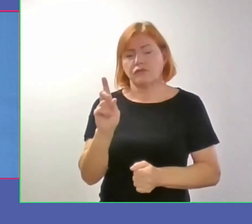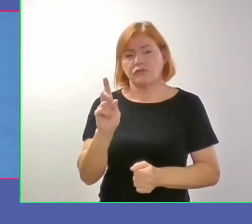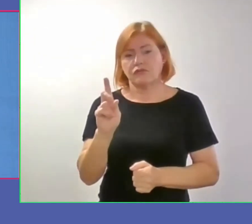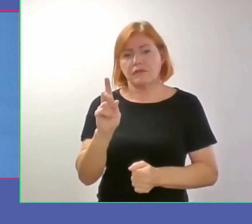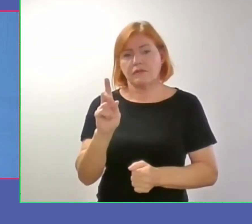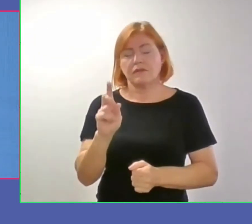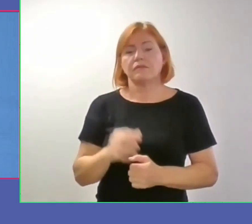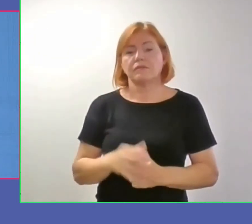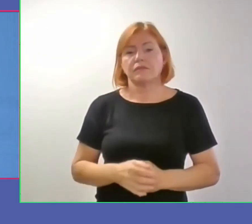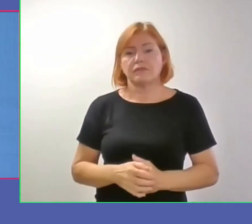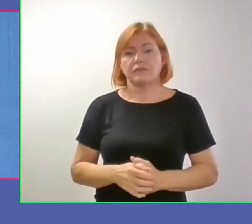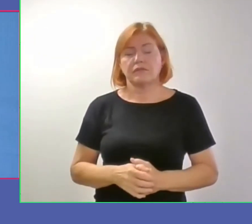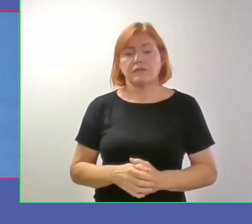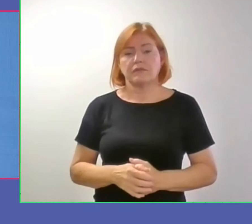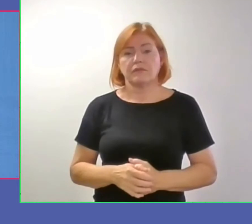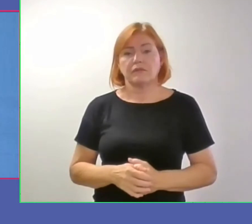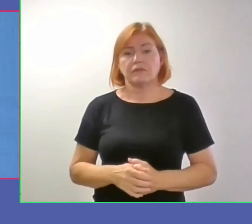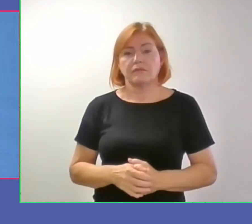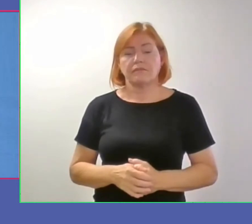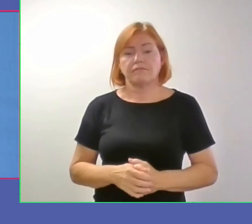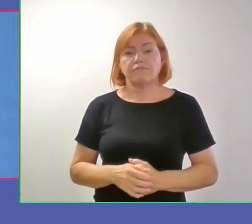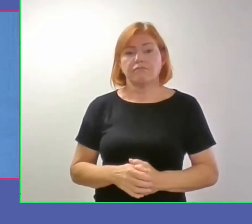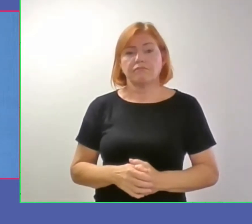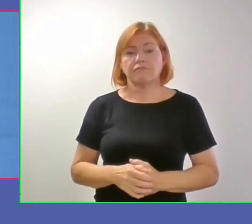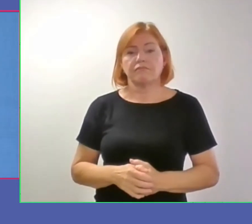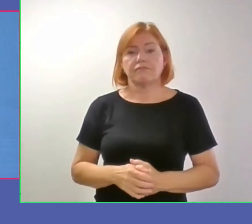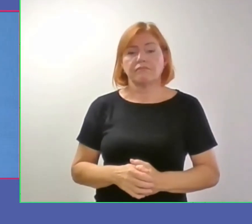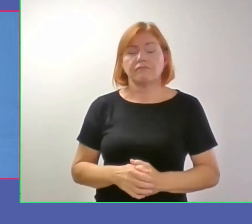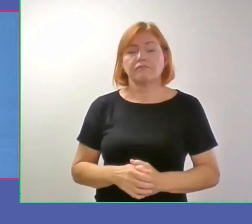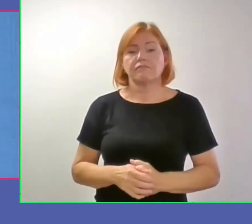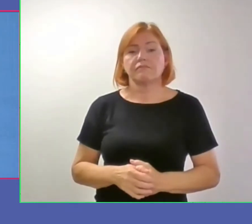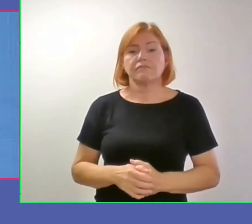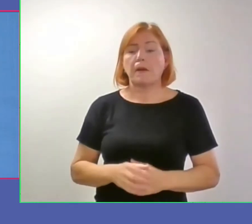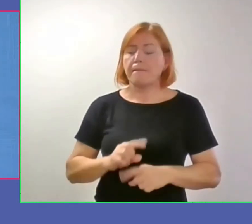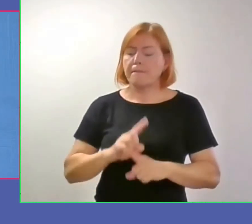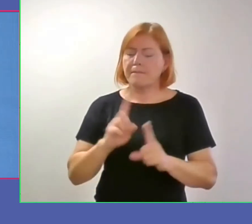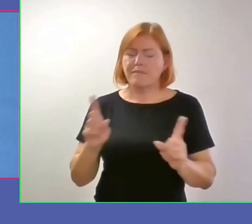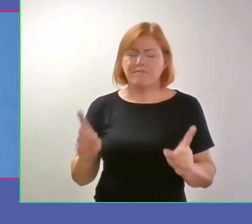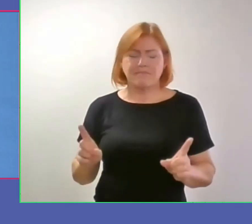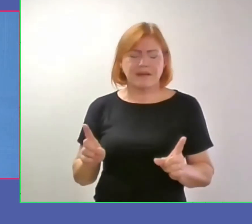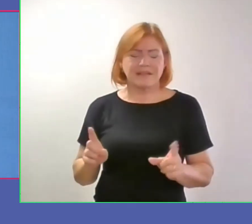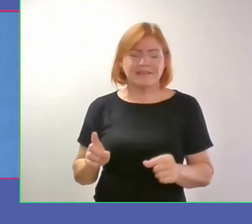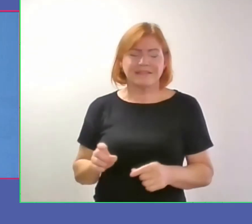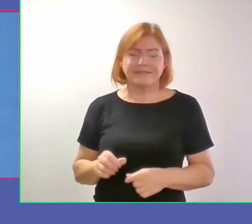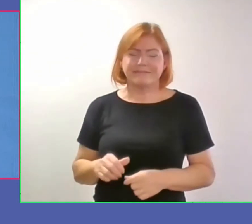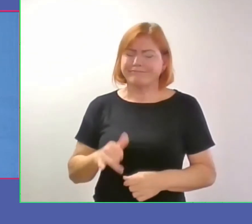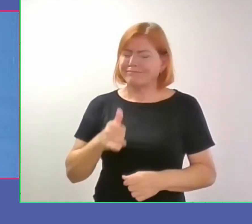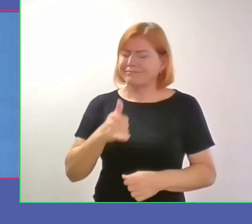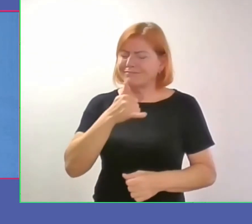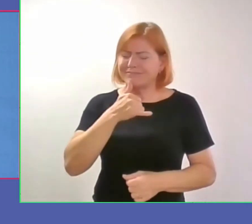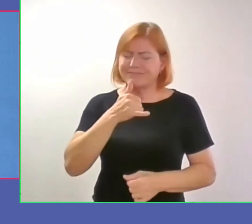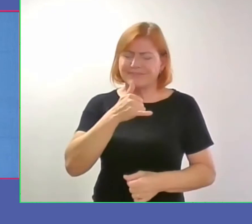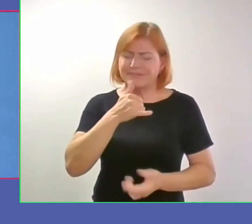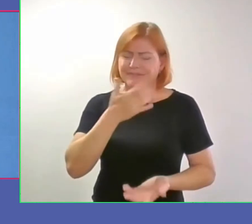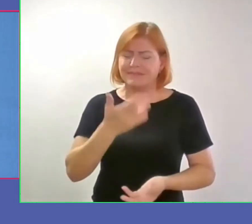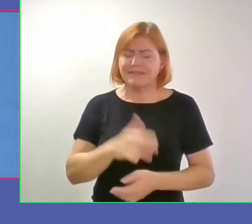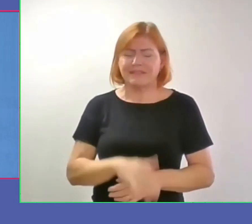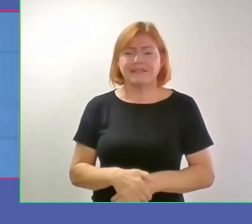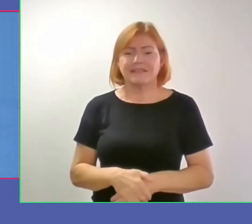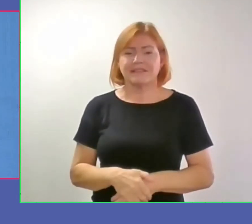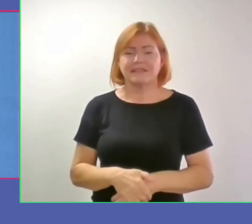teria sido um do reino dos céus. Mas infelizmente isso aconteceu. Isso, irmãos, é uma